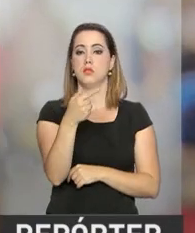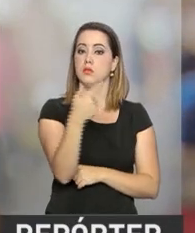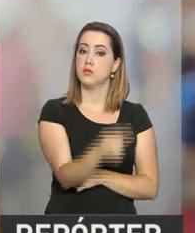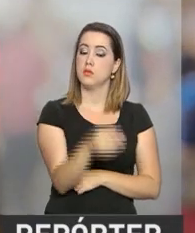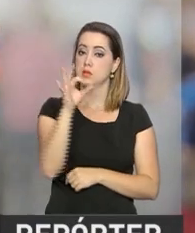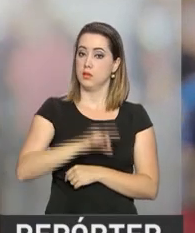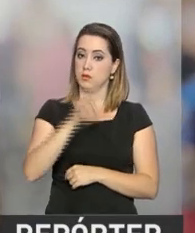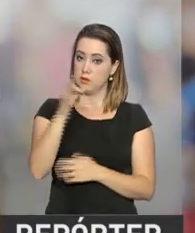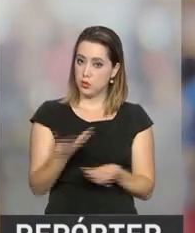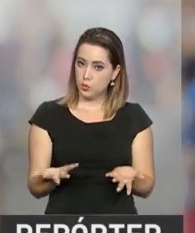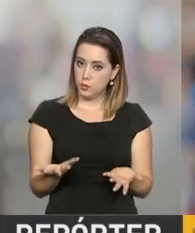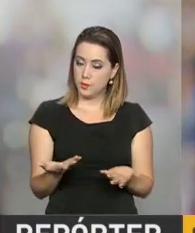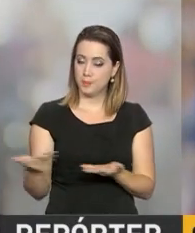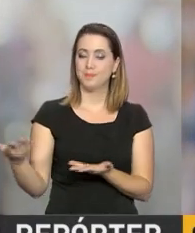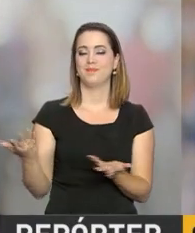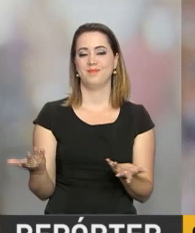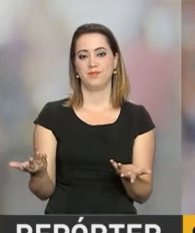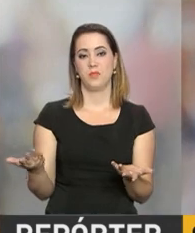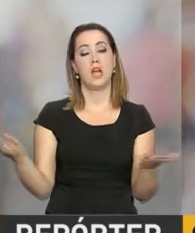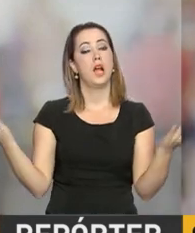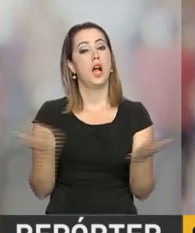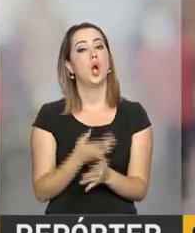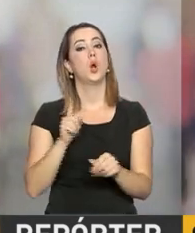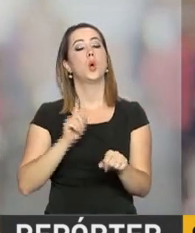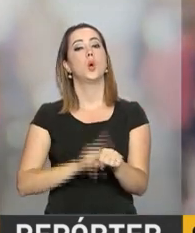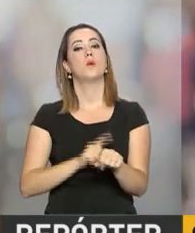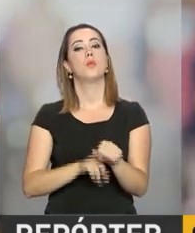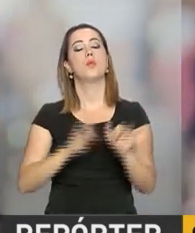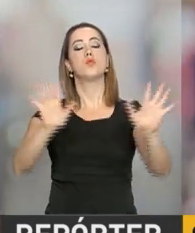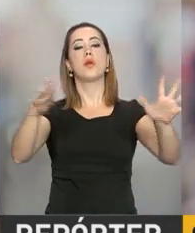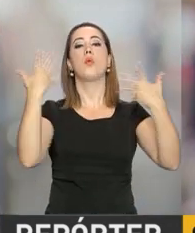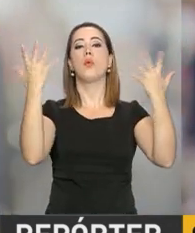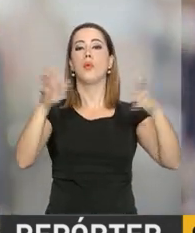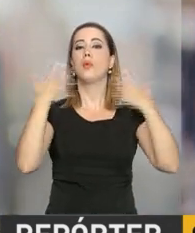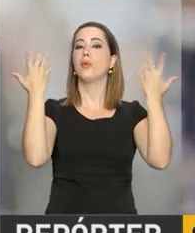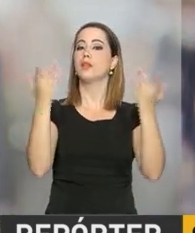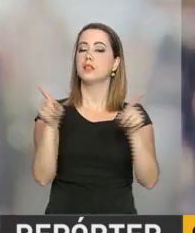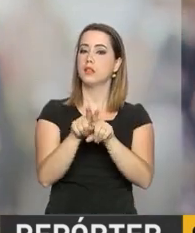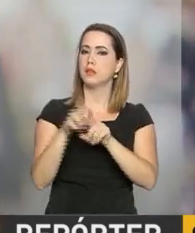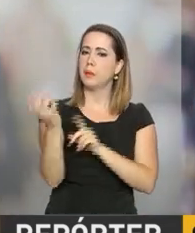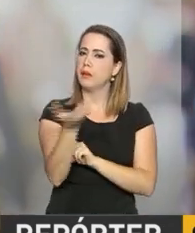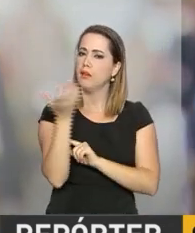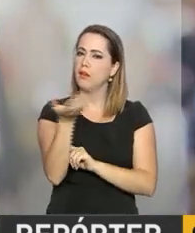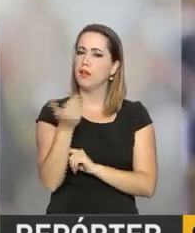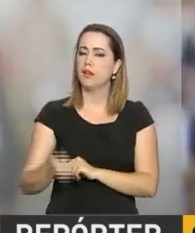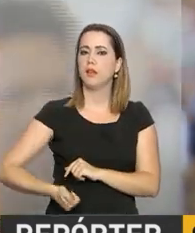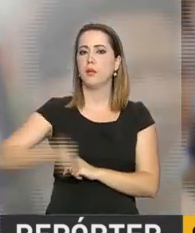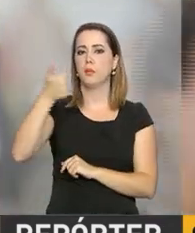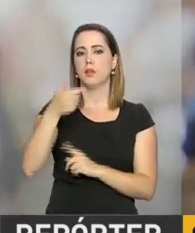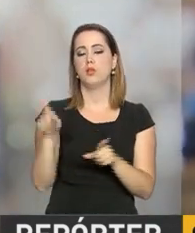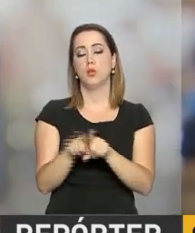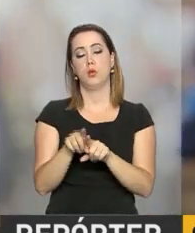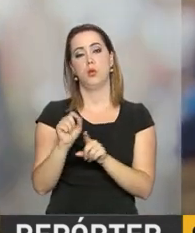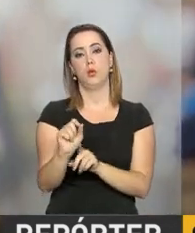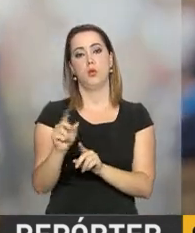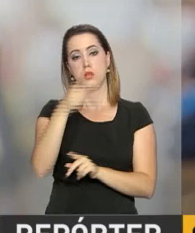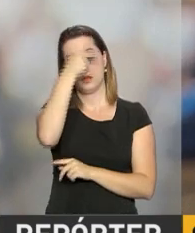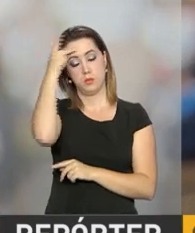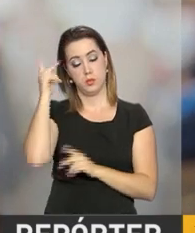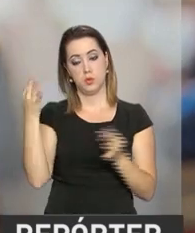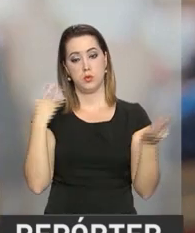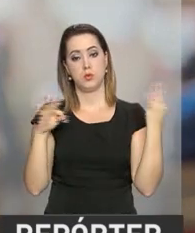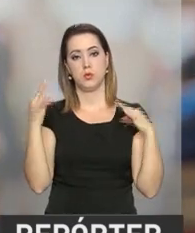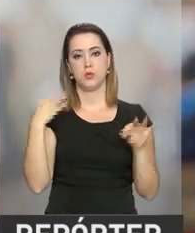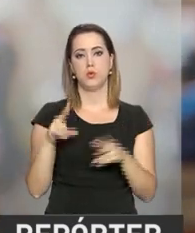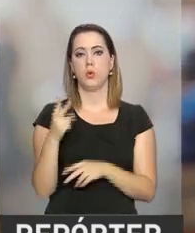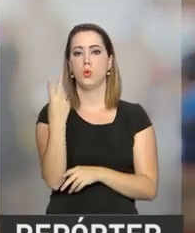agora no verão o governo federal também prevê um aumento de estrangeiros no país a estimativa é que cerca de 2 milhões e